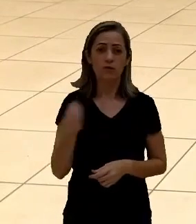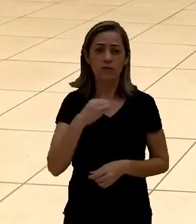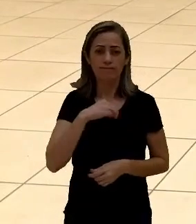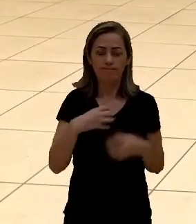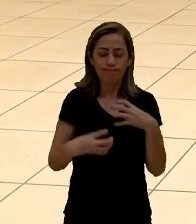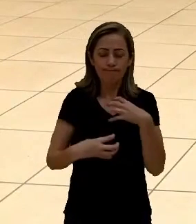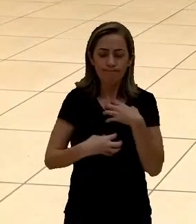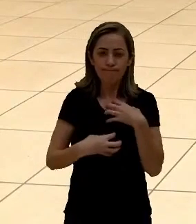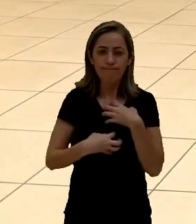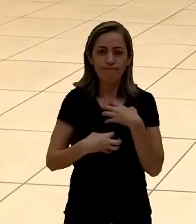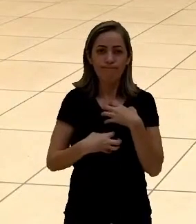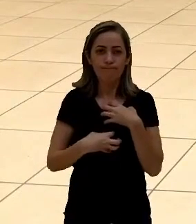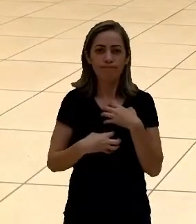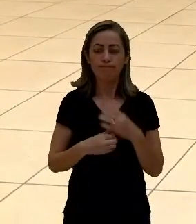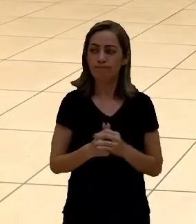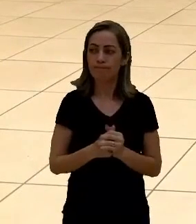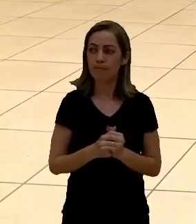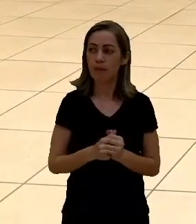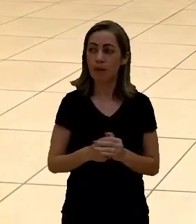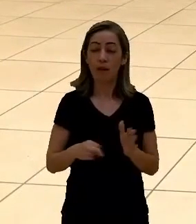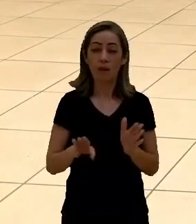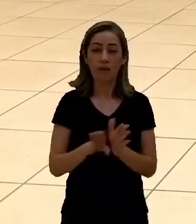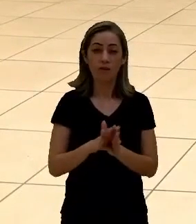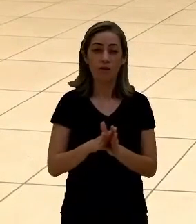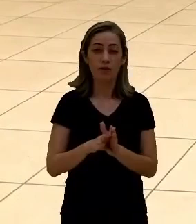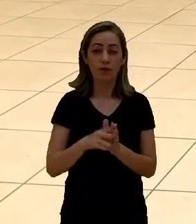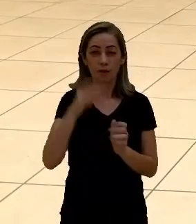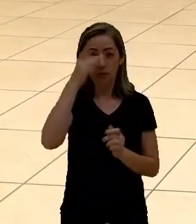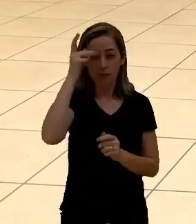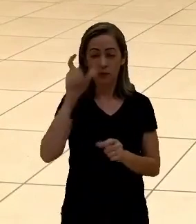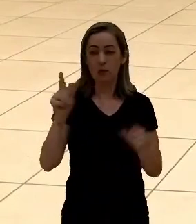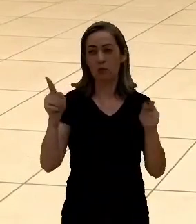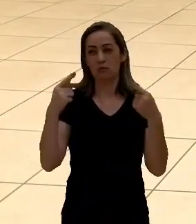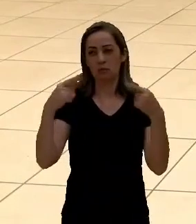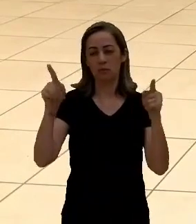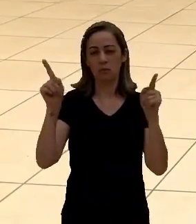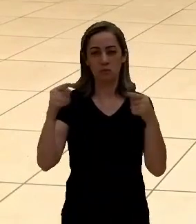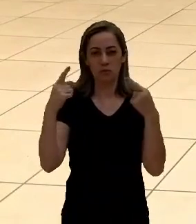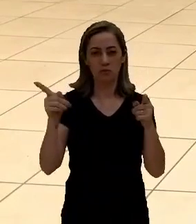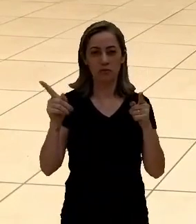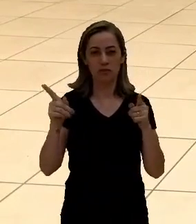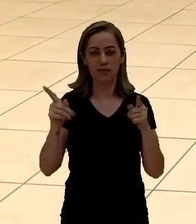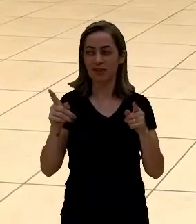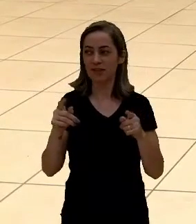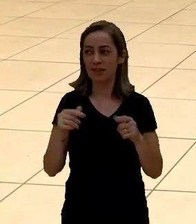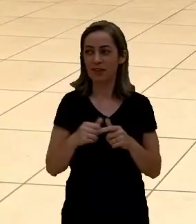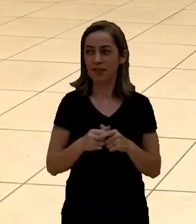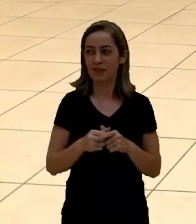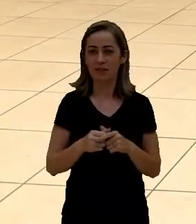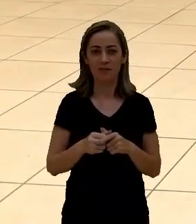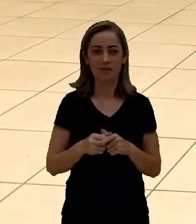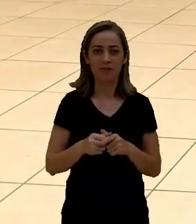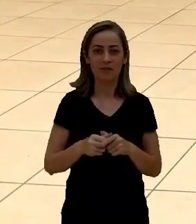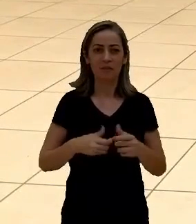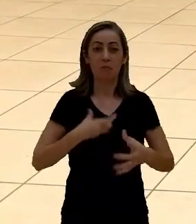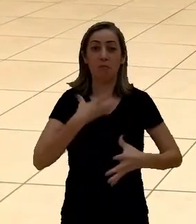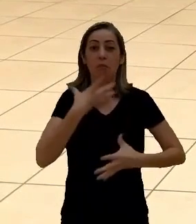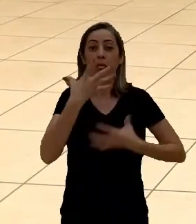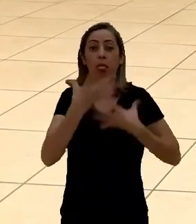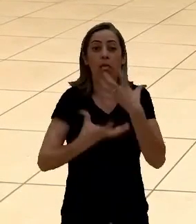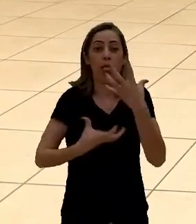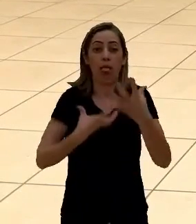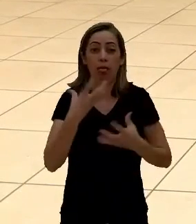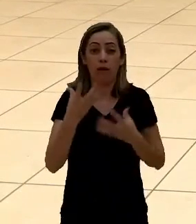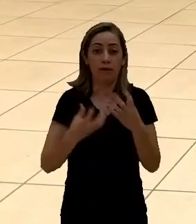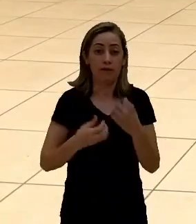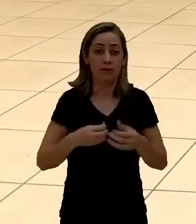aí chega o músico muito inspirado diz que é pelo Espírito Santo mas eu não sei e blem corta